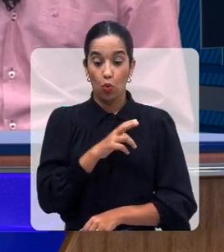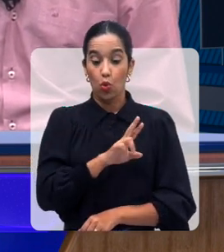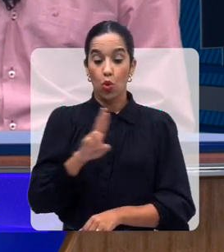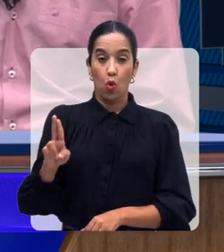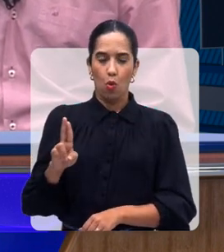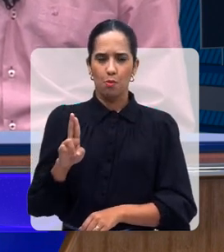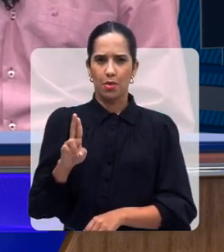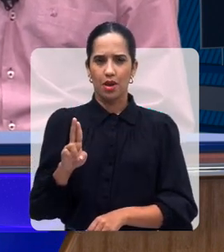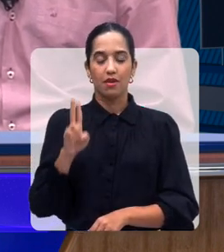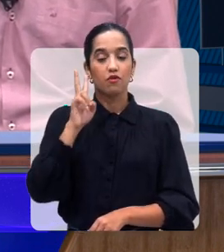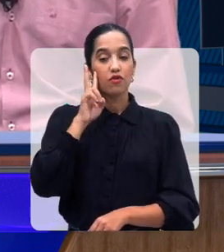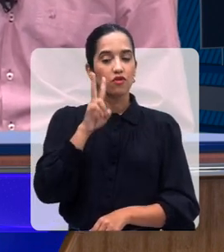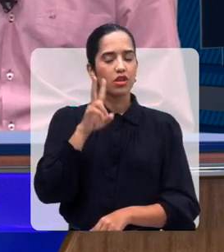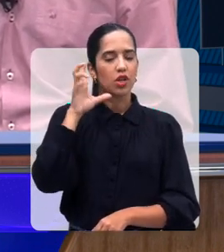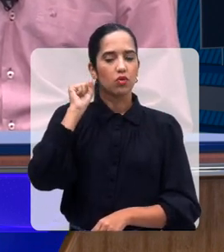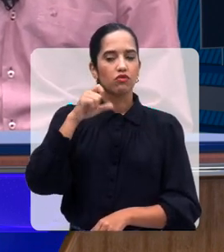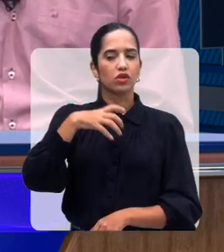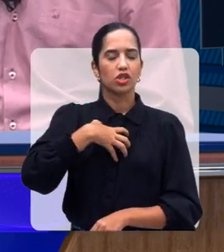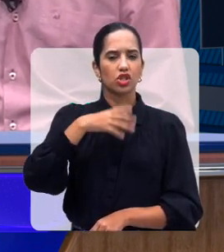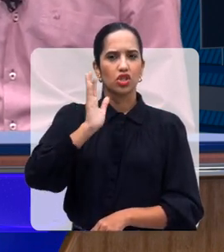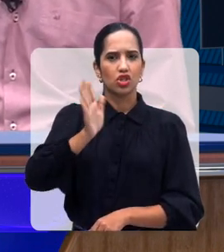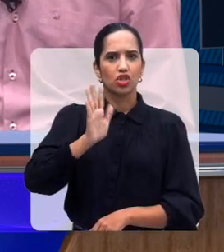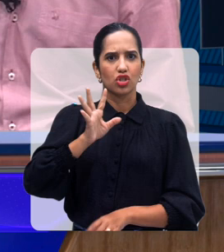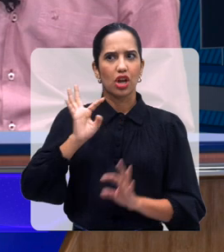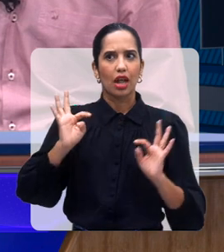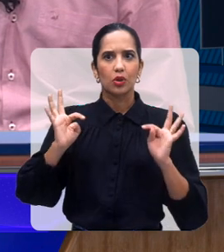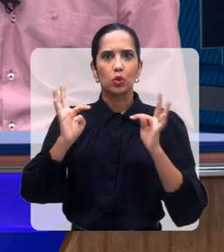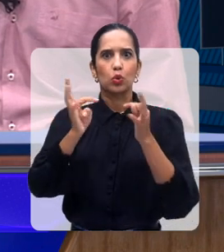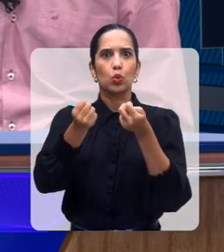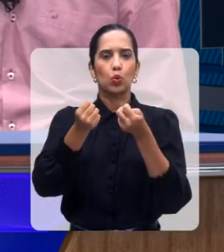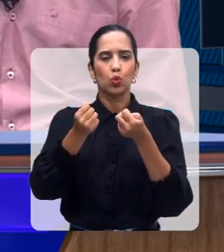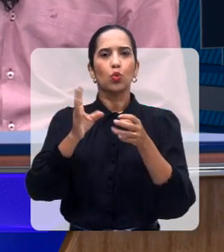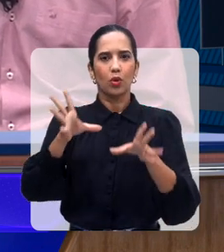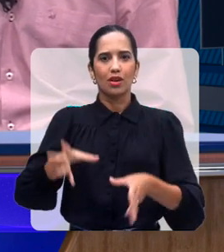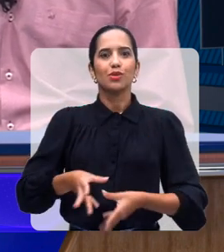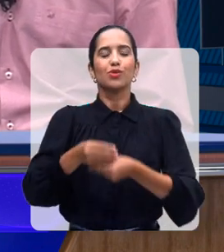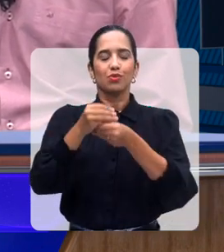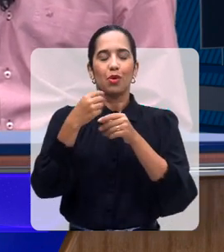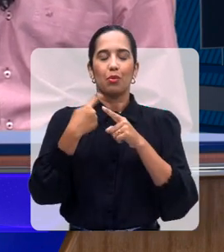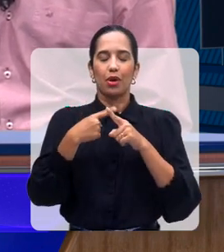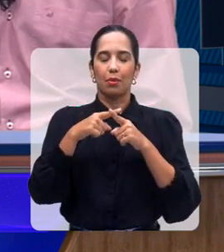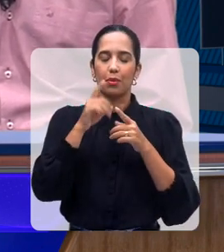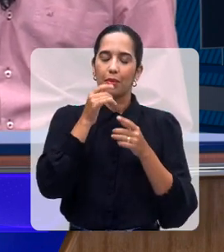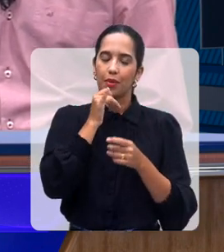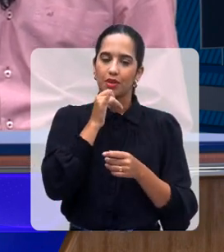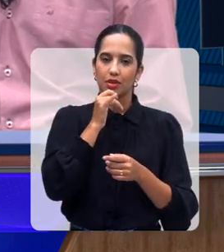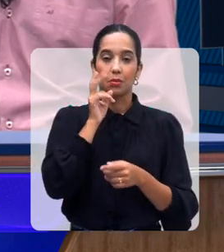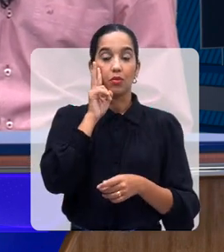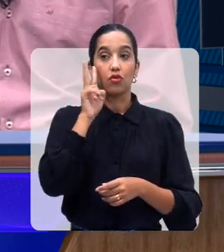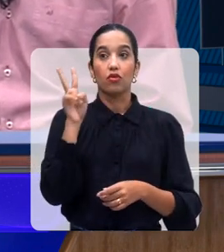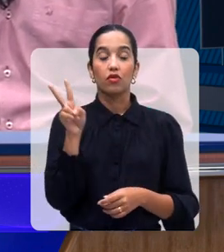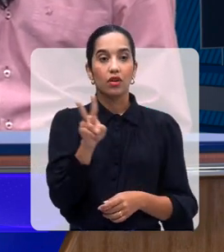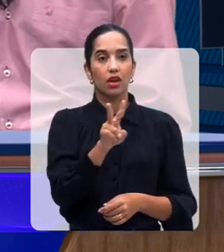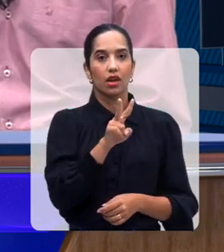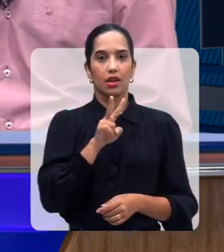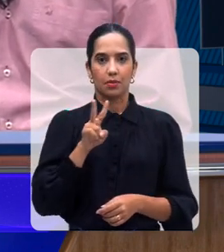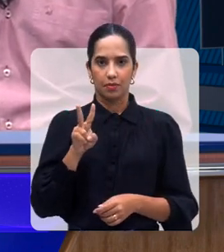Sentir. Isso, o nome já está incluindo tudo, né? Verdade. Porque se a gente for por campo, vamos lá,